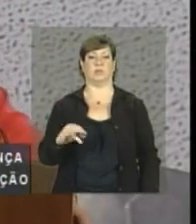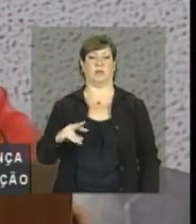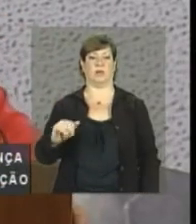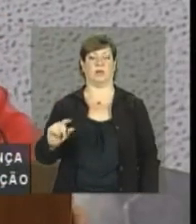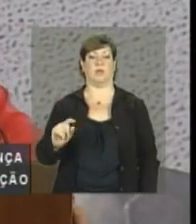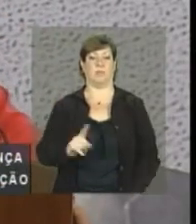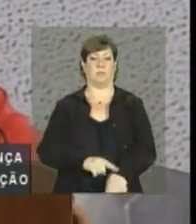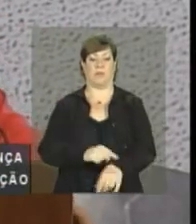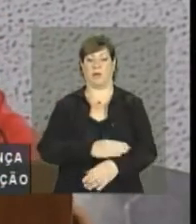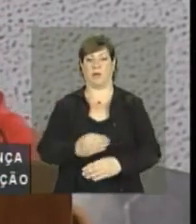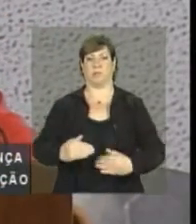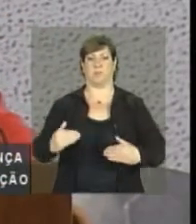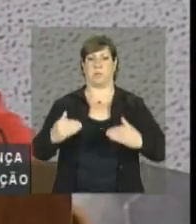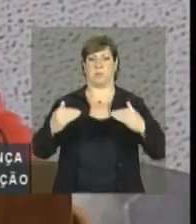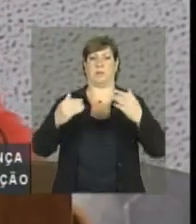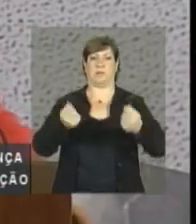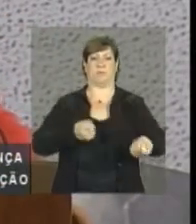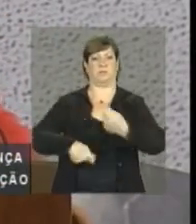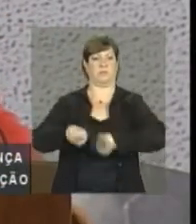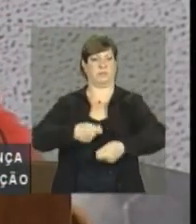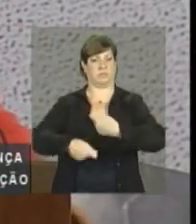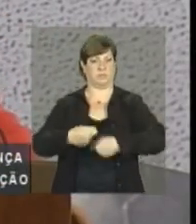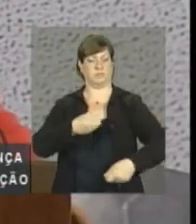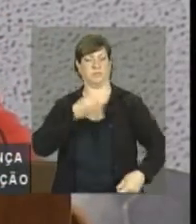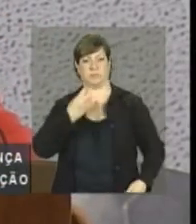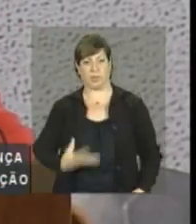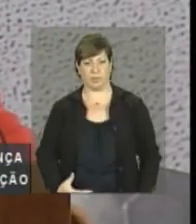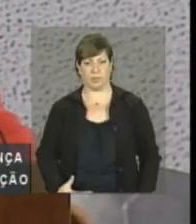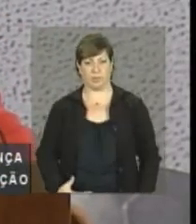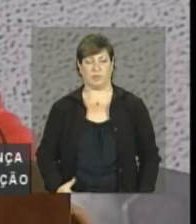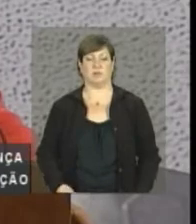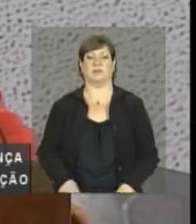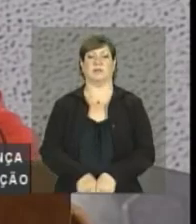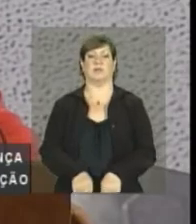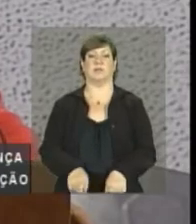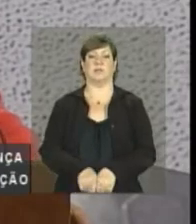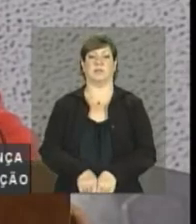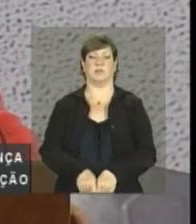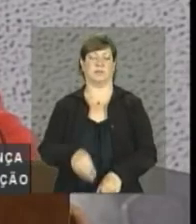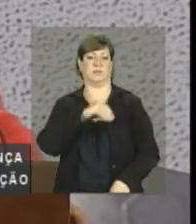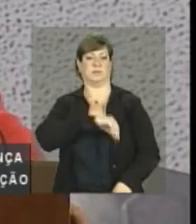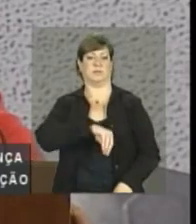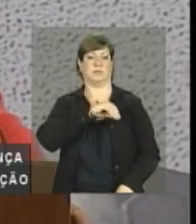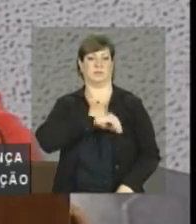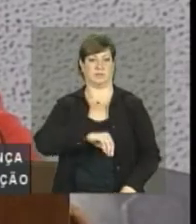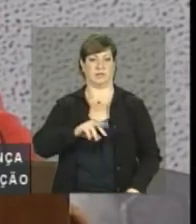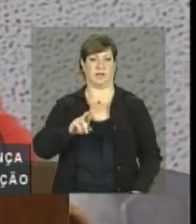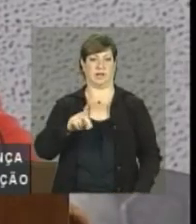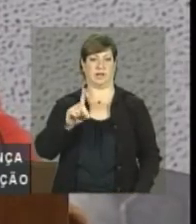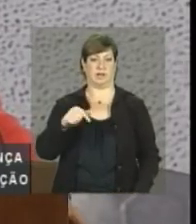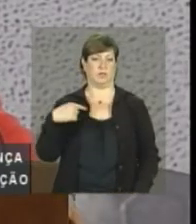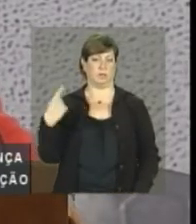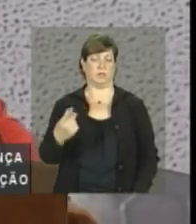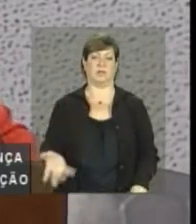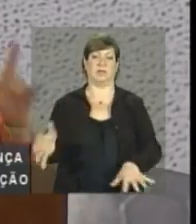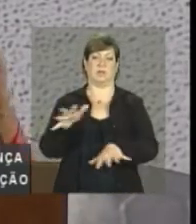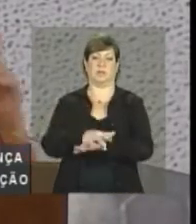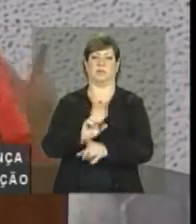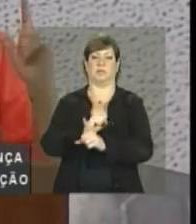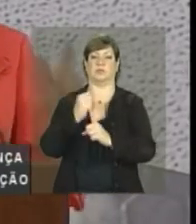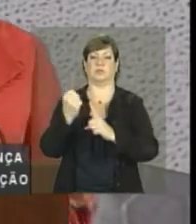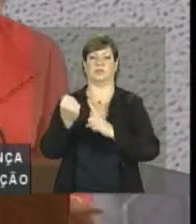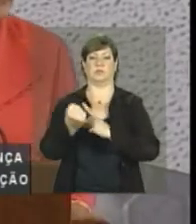de crescimento econômico, de distribuição de renda e inclusão social